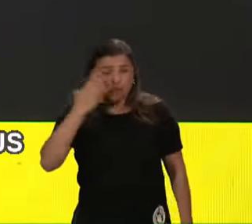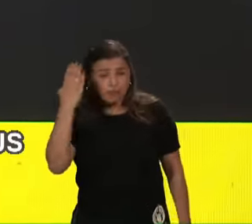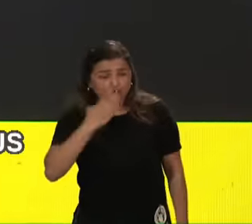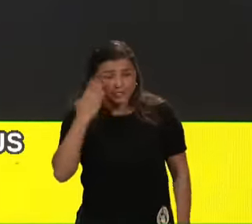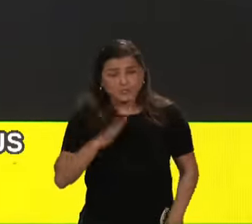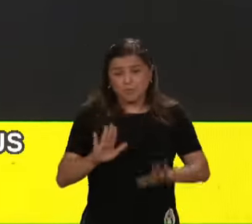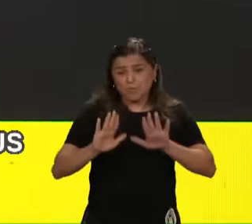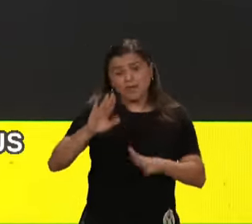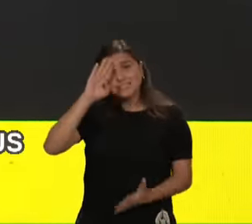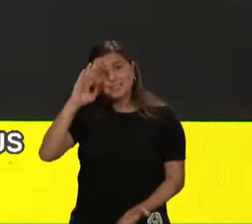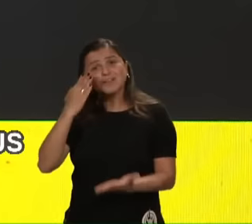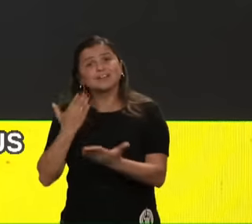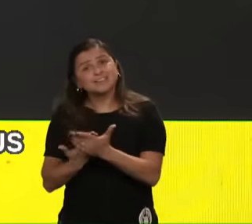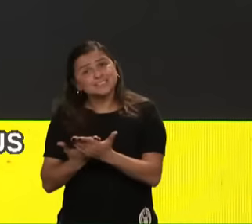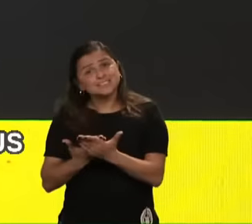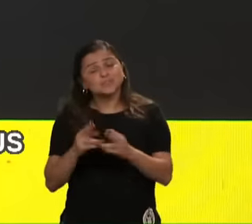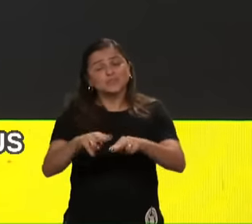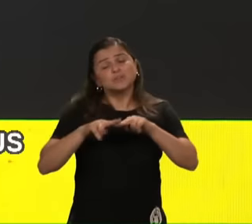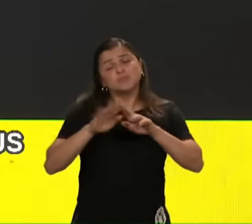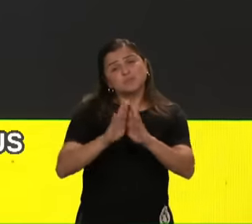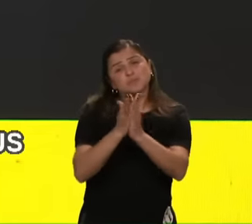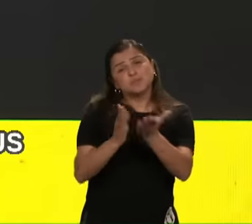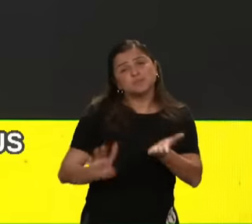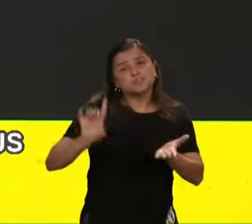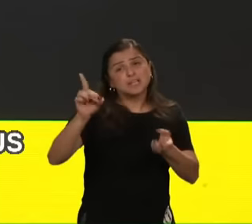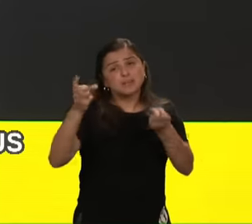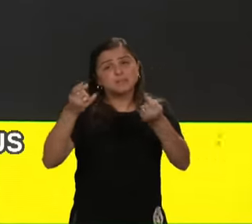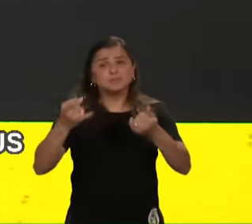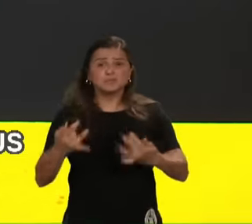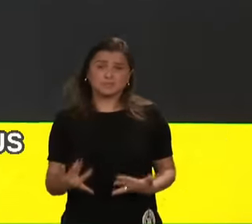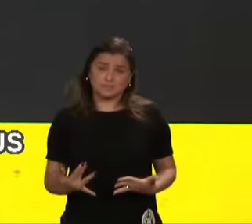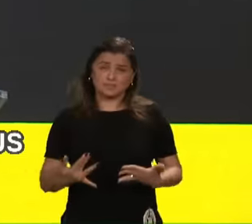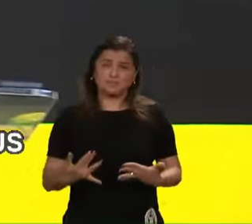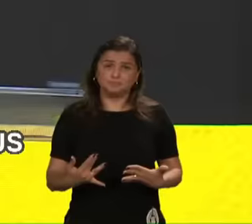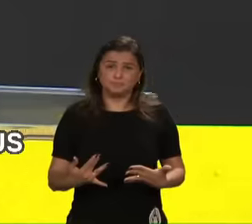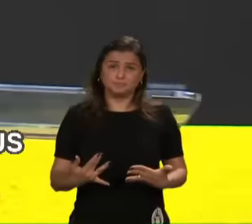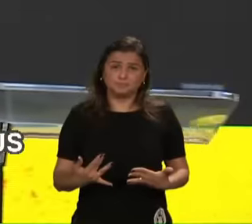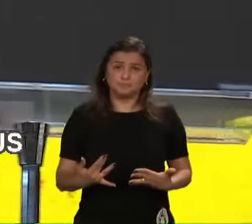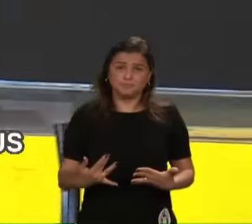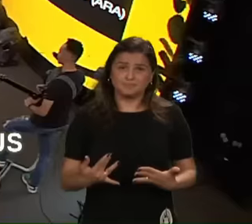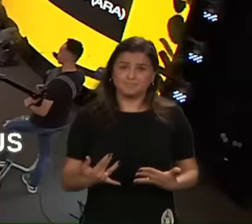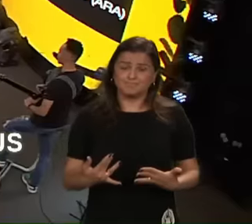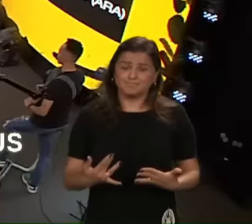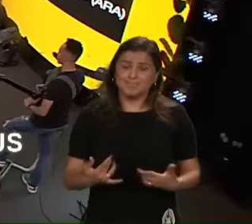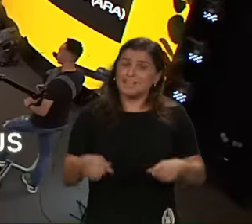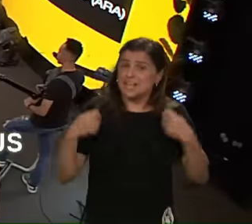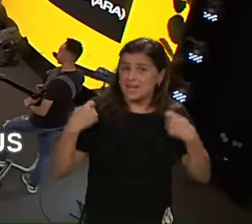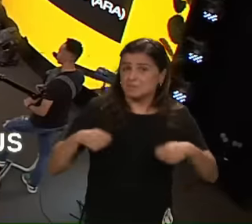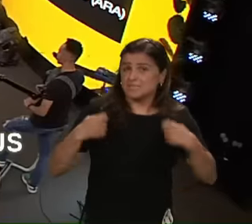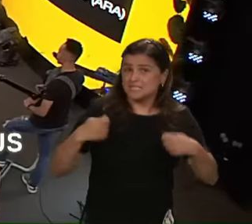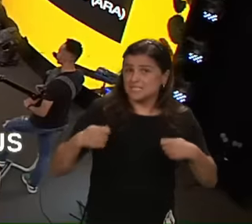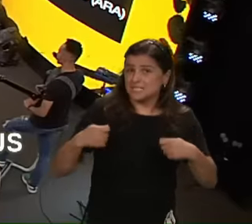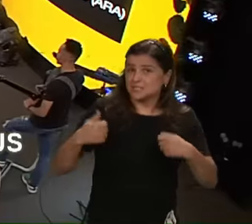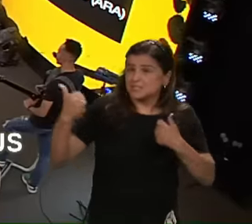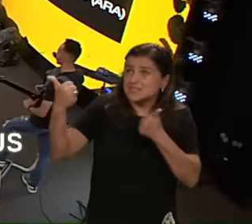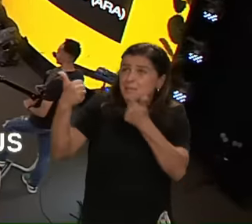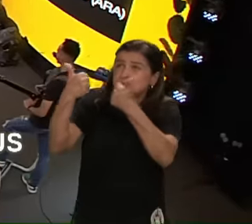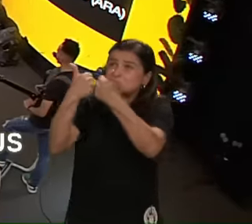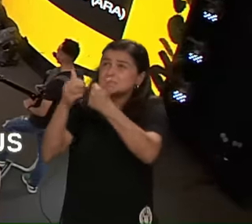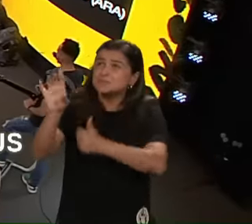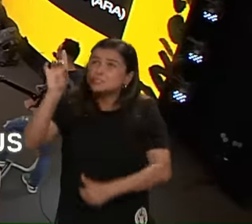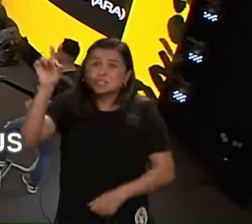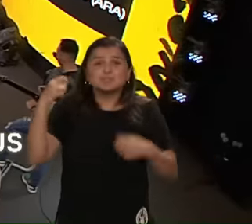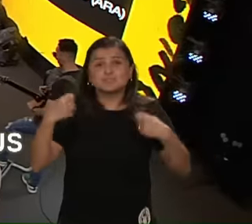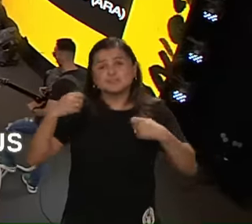Por isso que a Escritura diz: porque é necessário que aquele que se aproxima de Deus creia que Ele